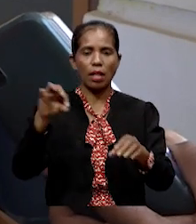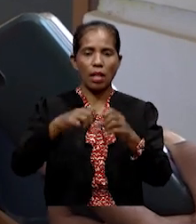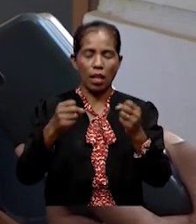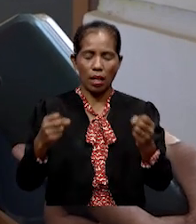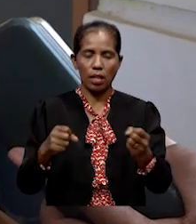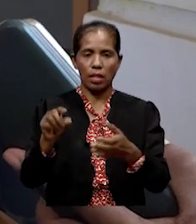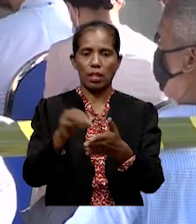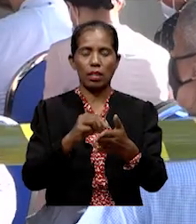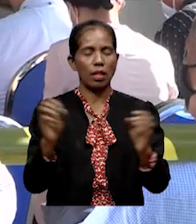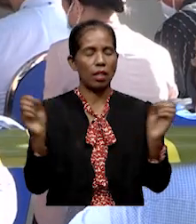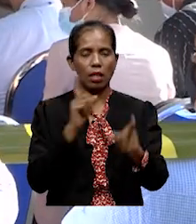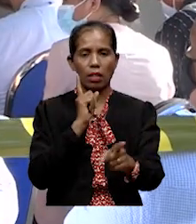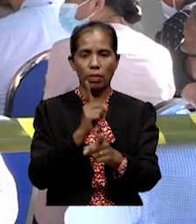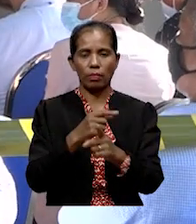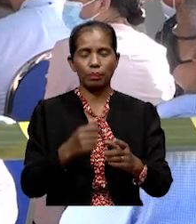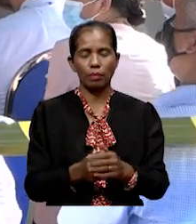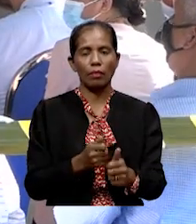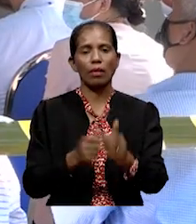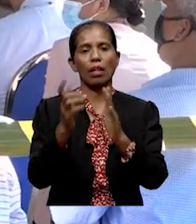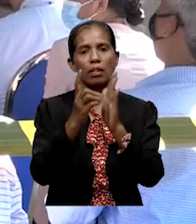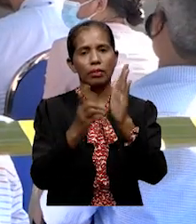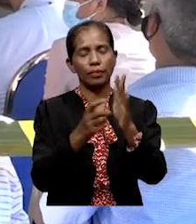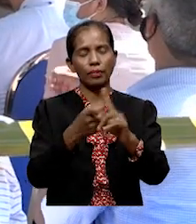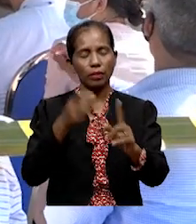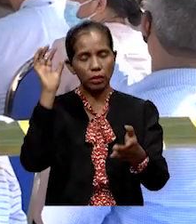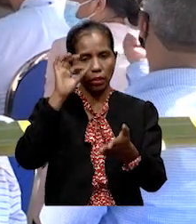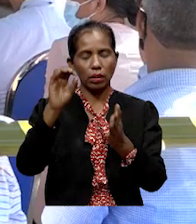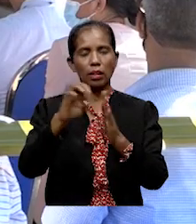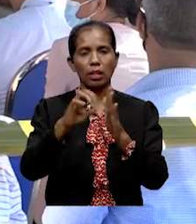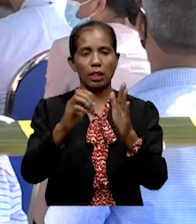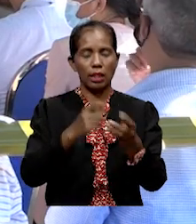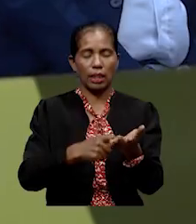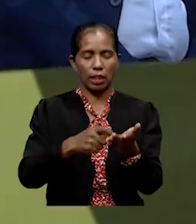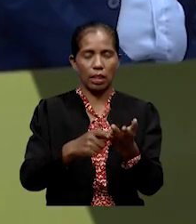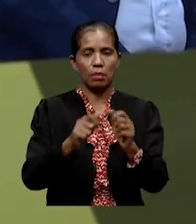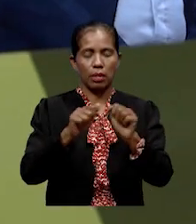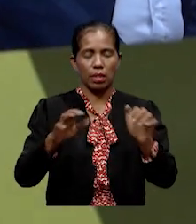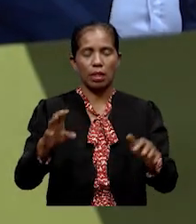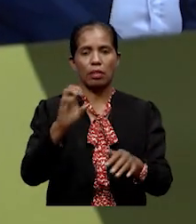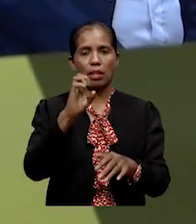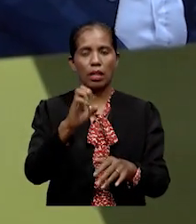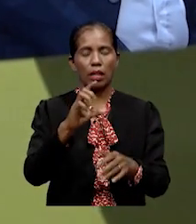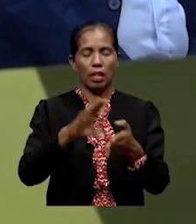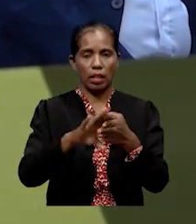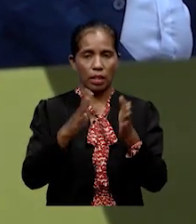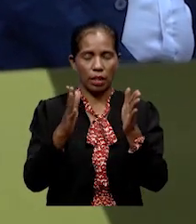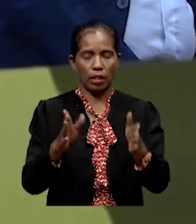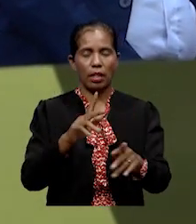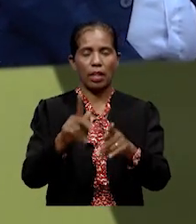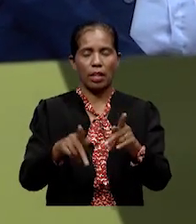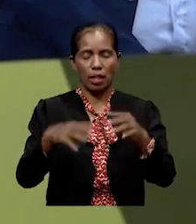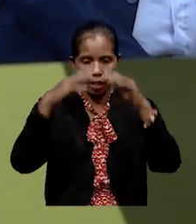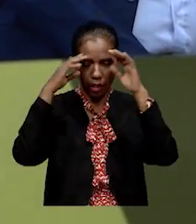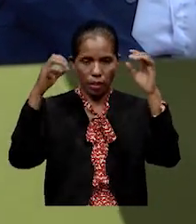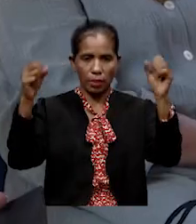marca ona nela los tuir dados husi secretariado técnico administração eleitoral total eleitores ba eleição